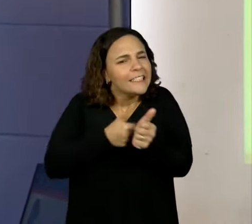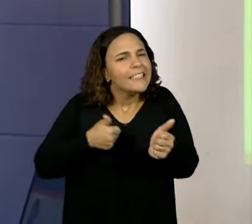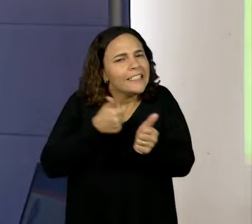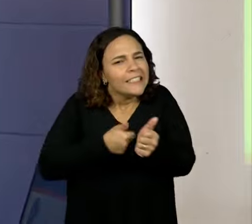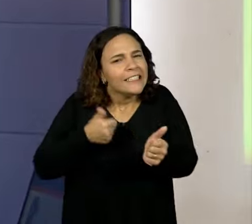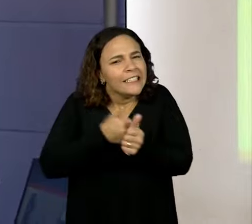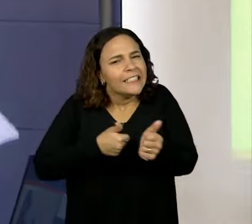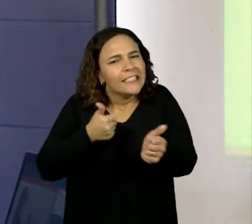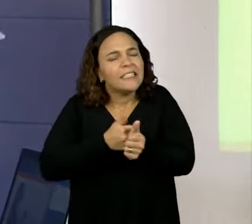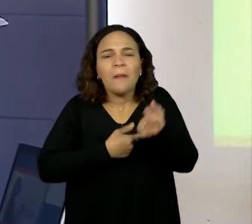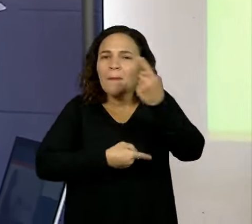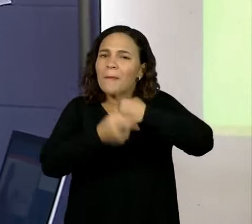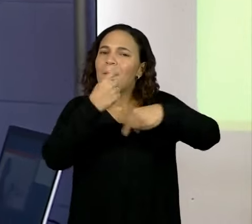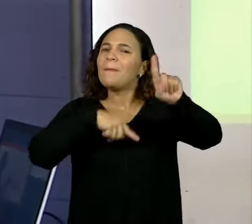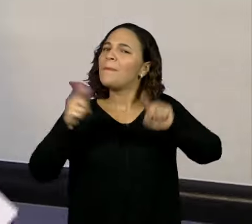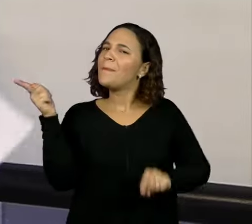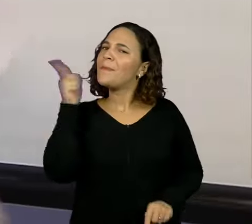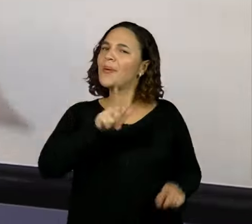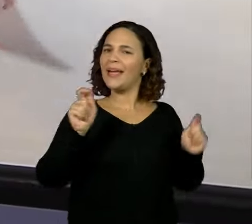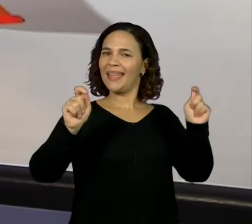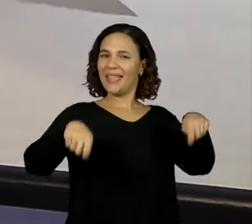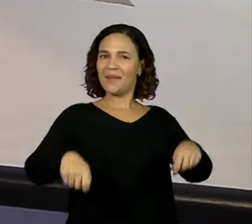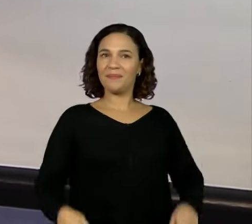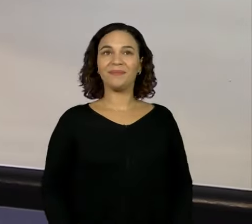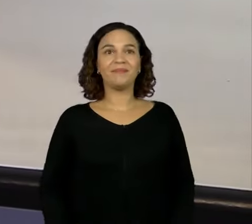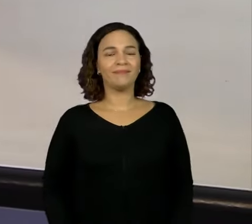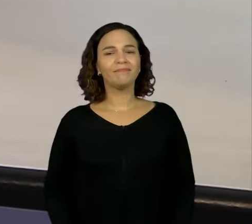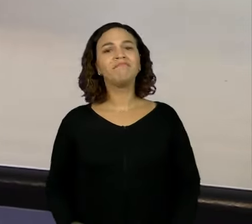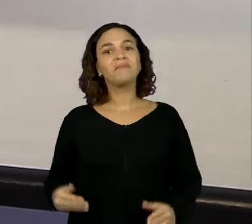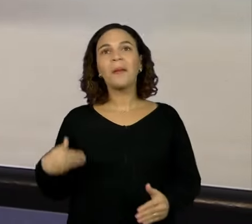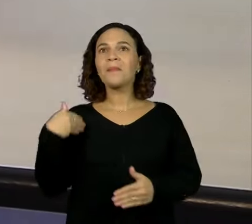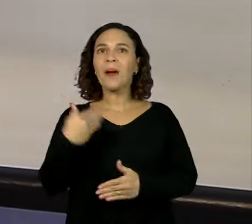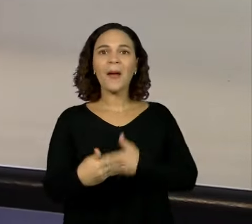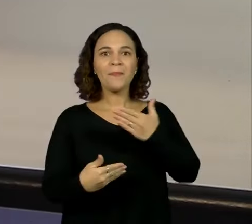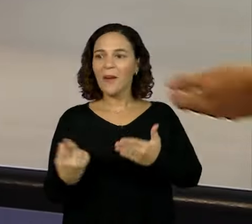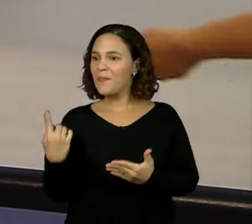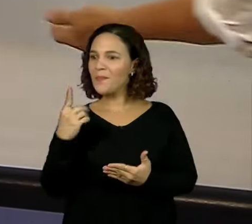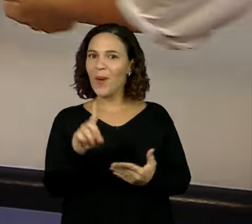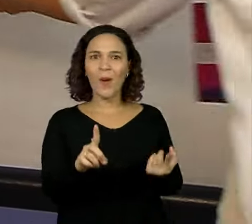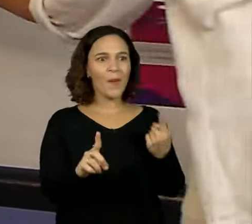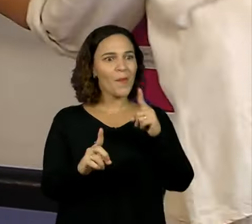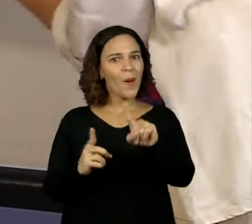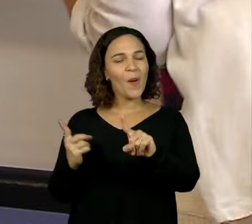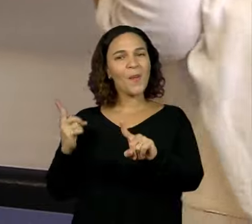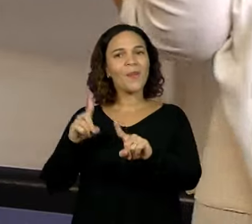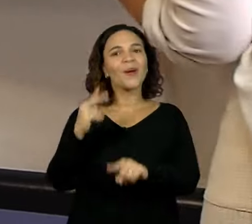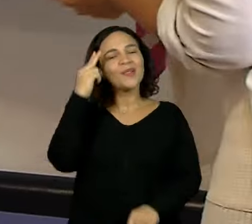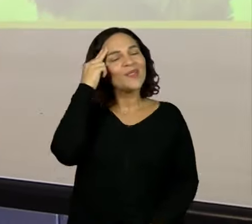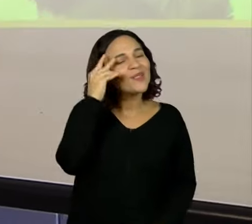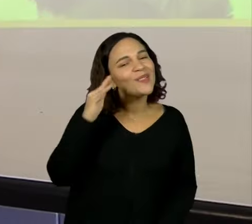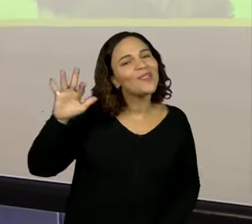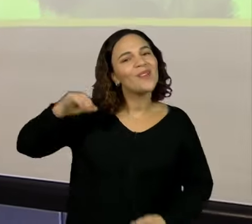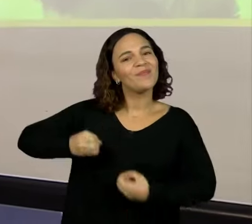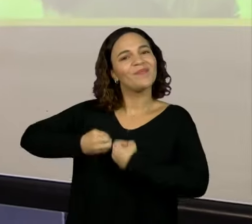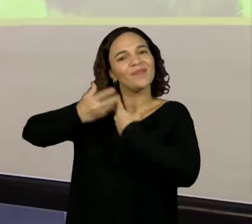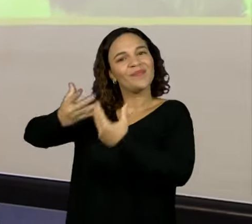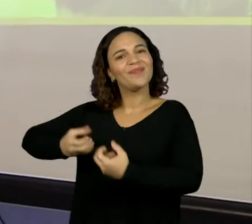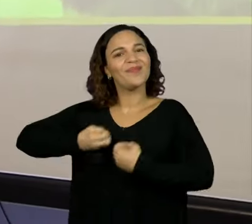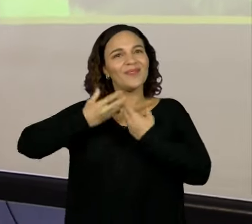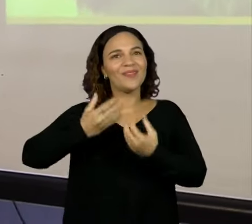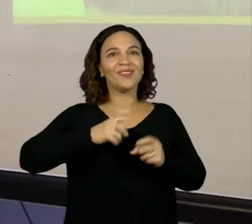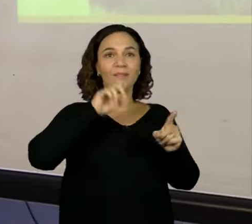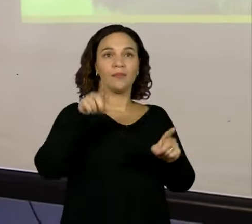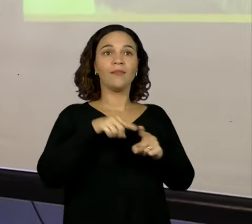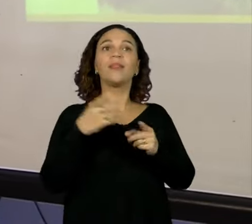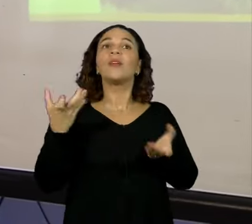firme e que um dia a gente consegue. E sucessivamente, elas compartilham seus sonhos e objetivos. Eu queria